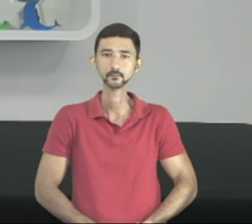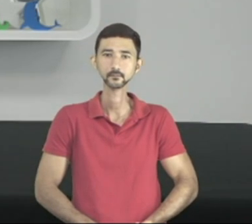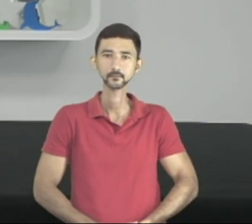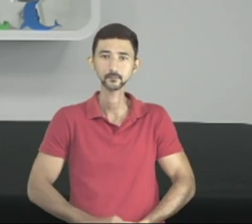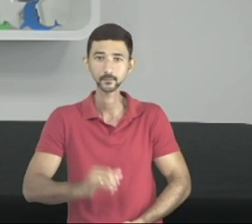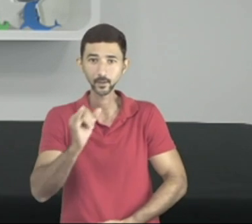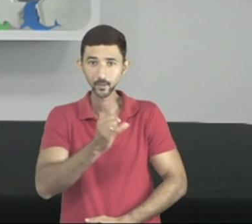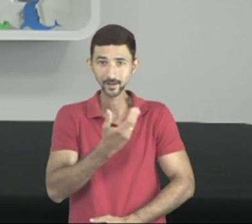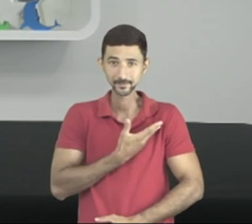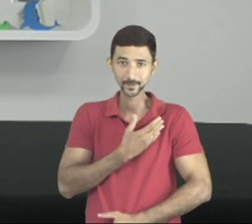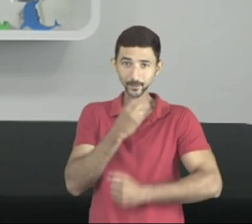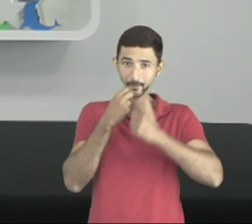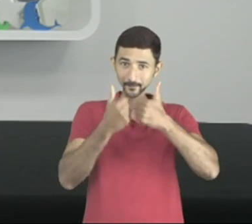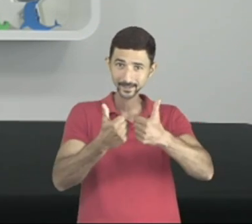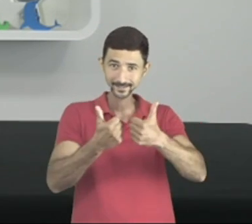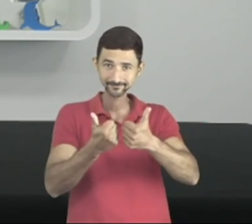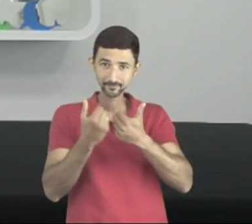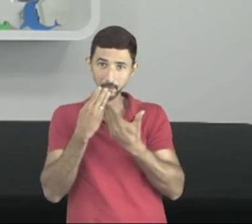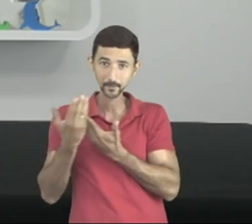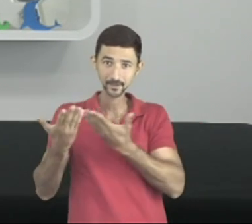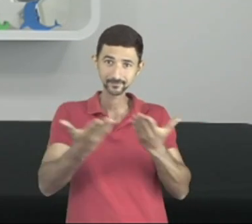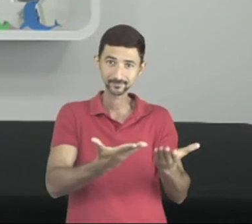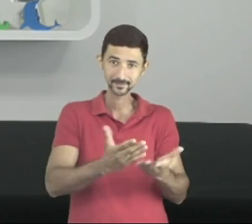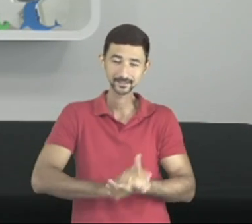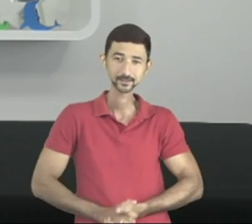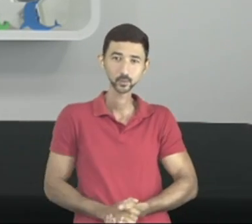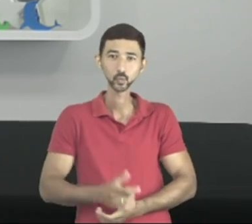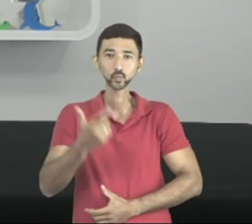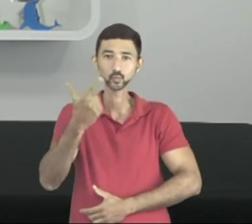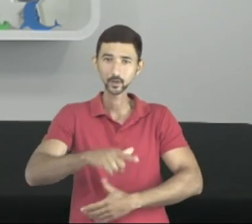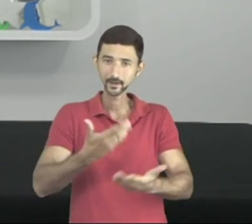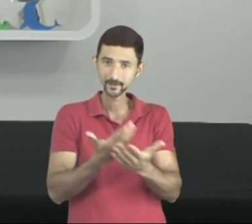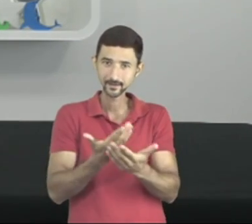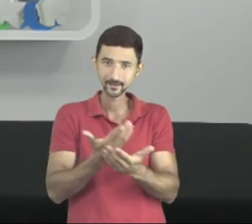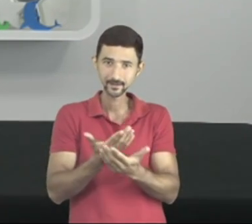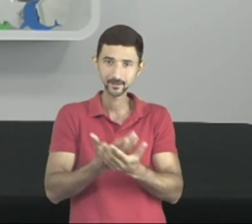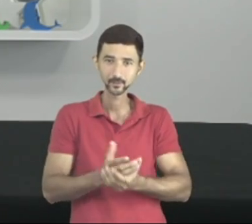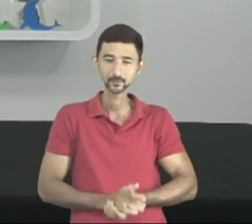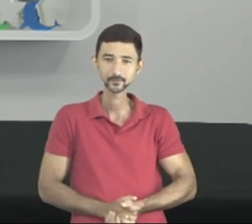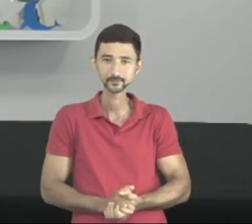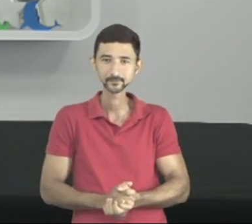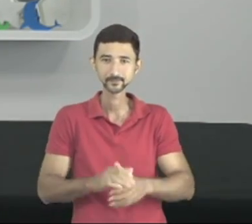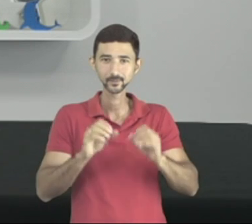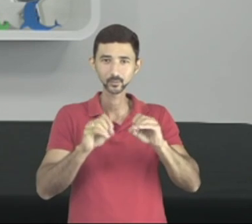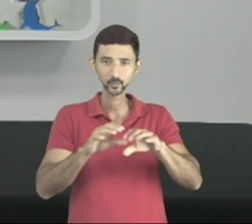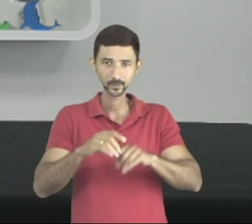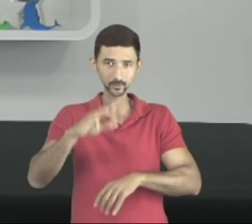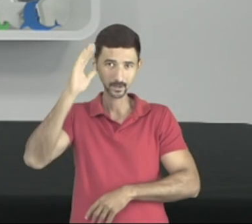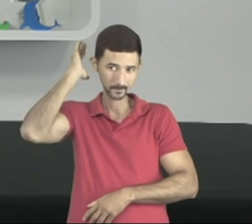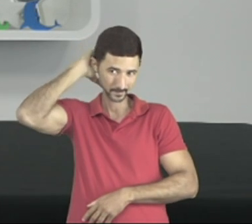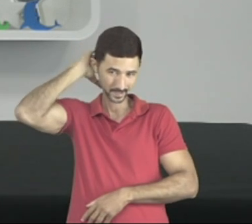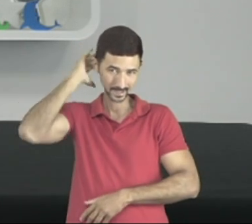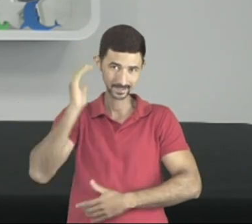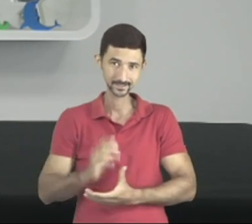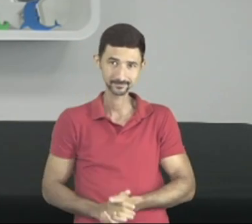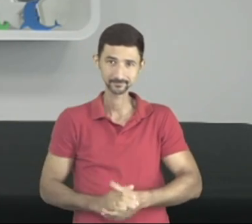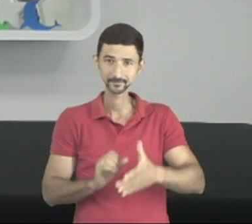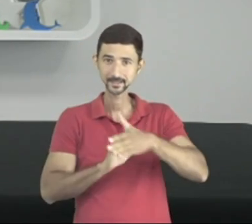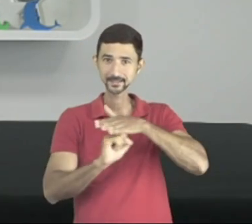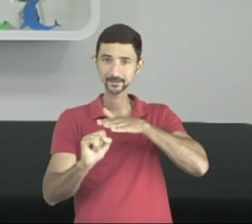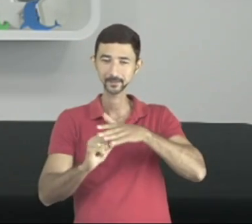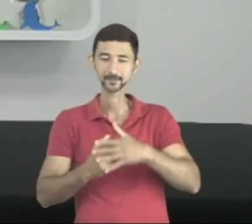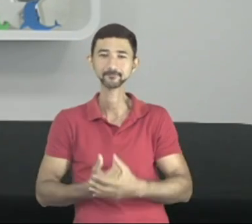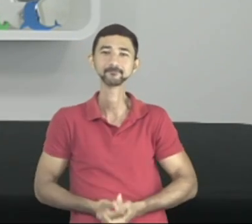Olá, amigos, tudo bem? Bem-vindos a mais uma aula do Educa Belém SEMEC,